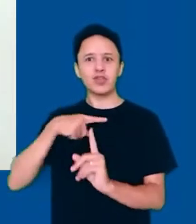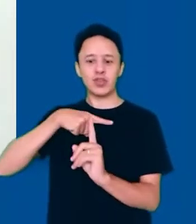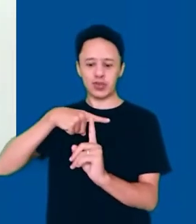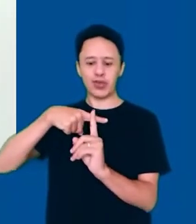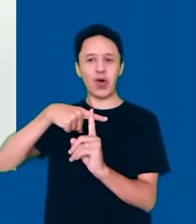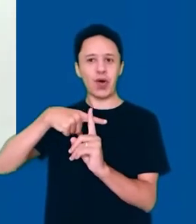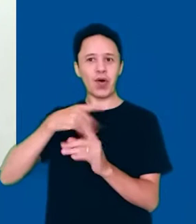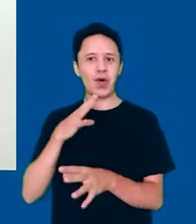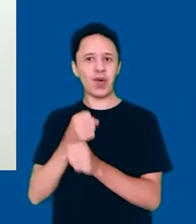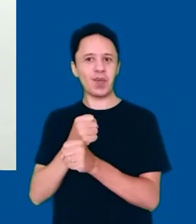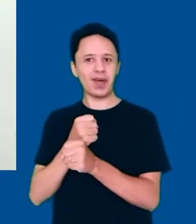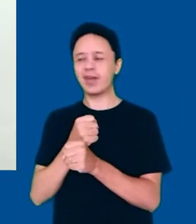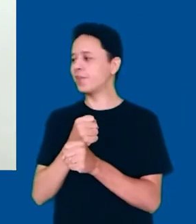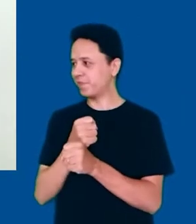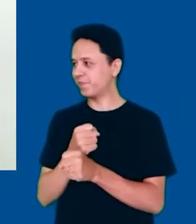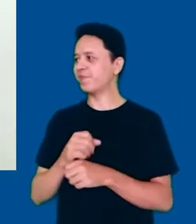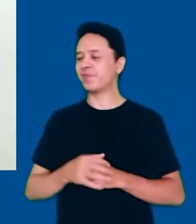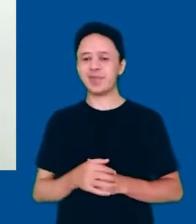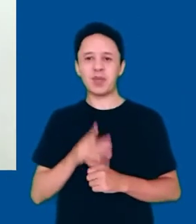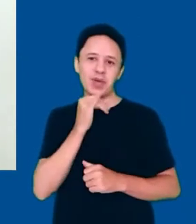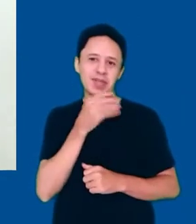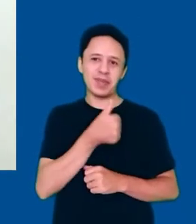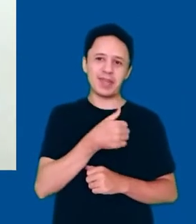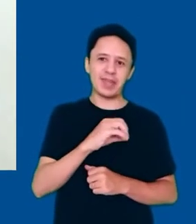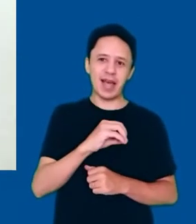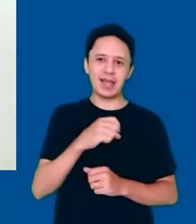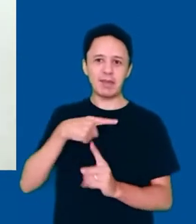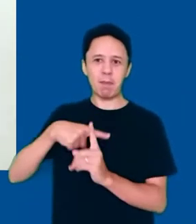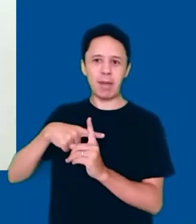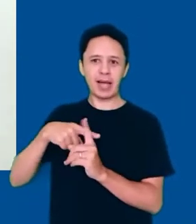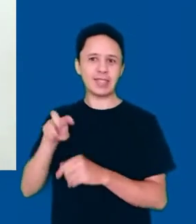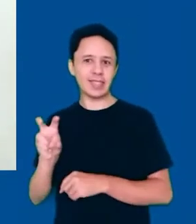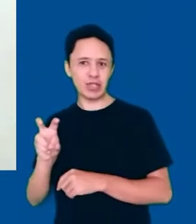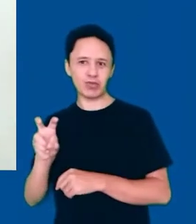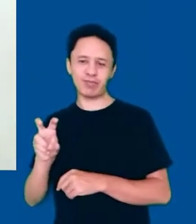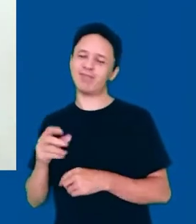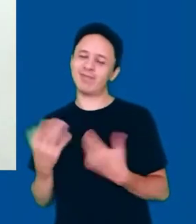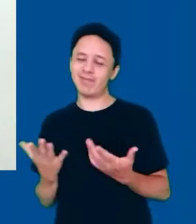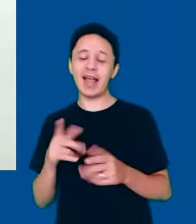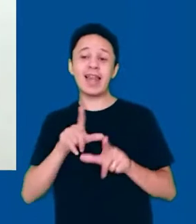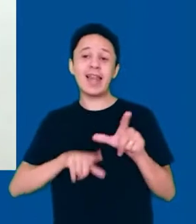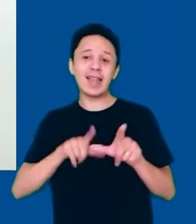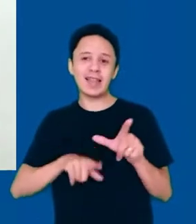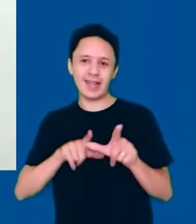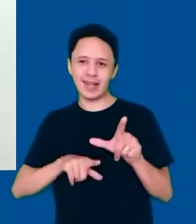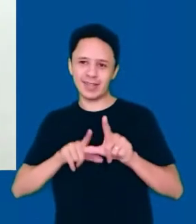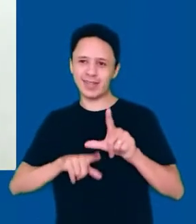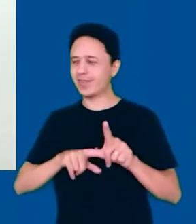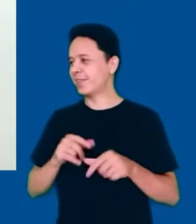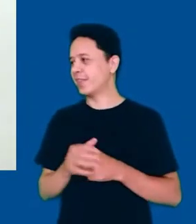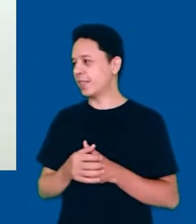valores. Como se aqui fosse 10 e aqui fosse 5, é 10 mais 5. Só que como eu estou trabalhando com letra, então